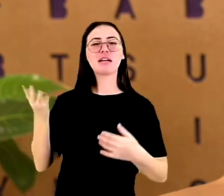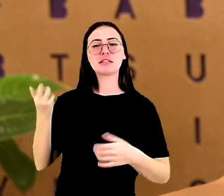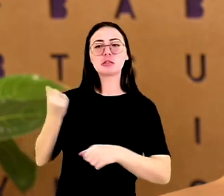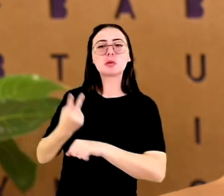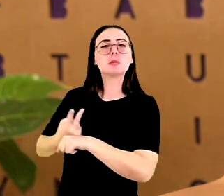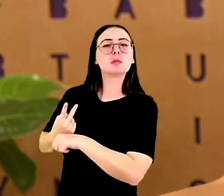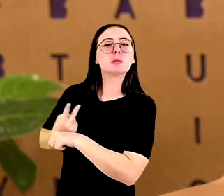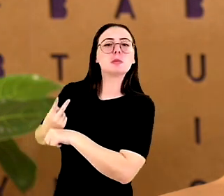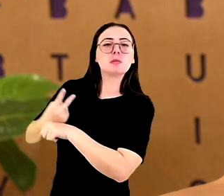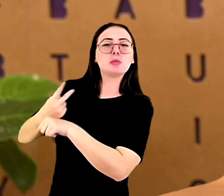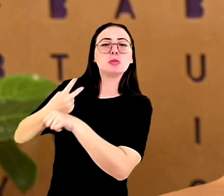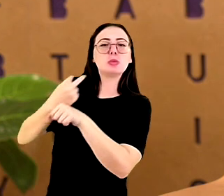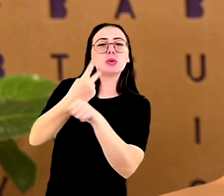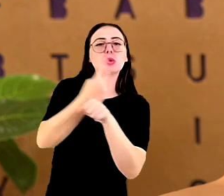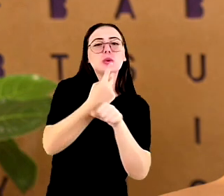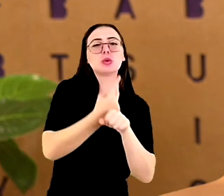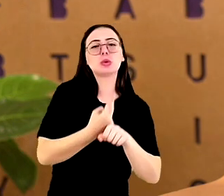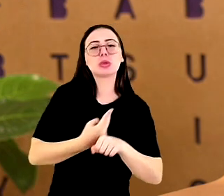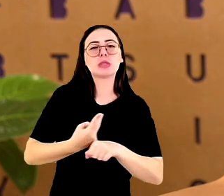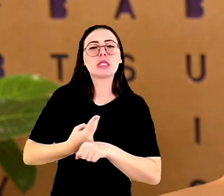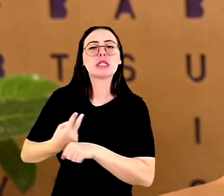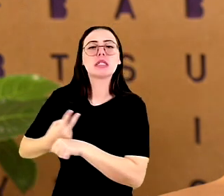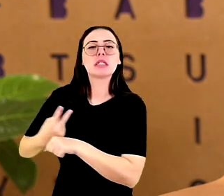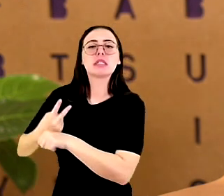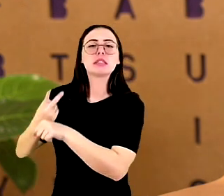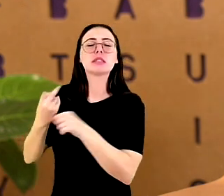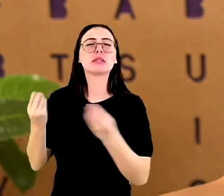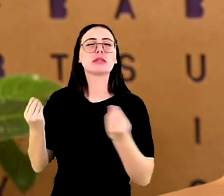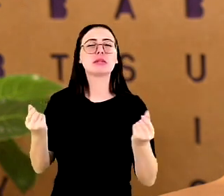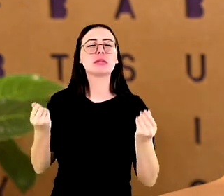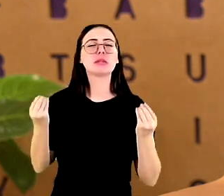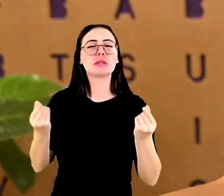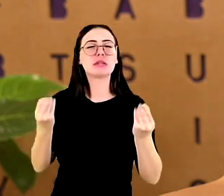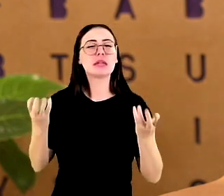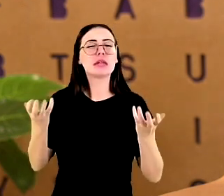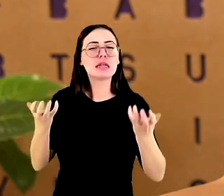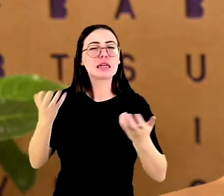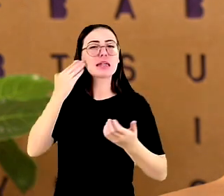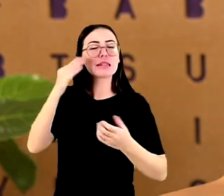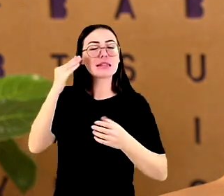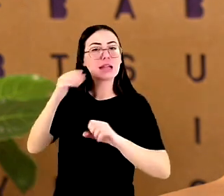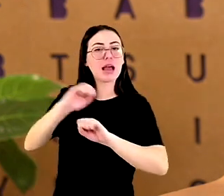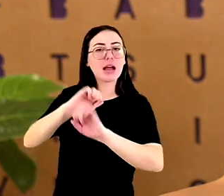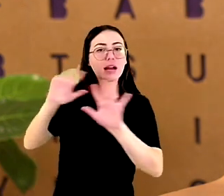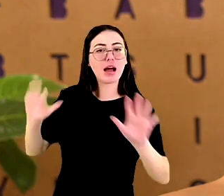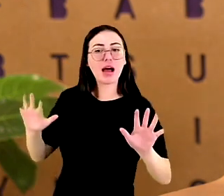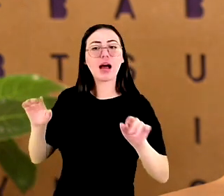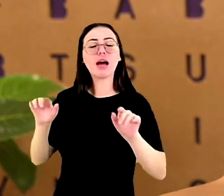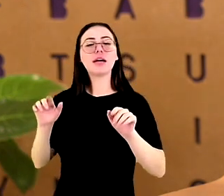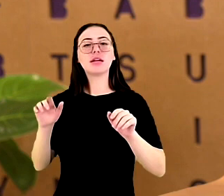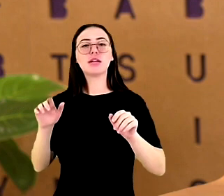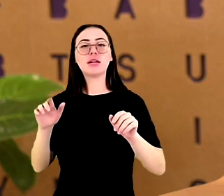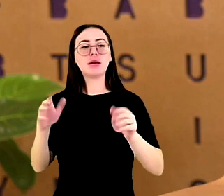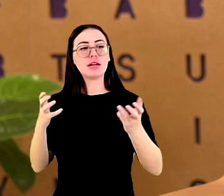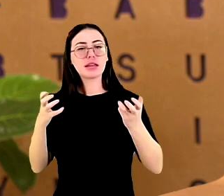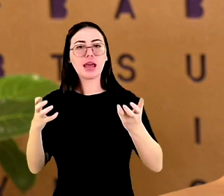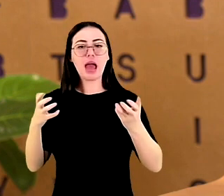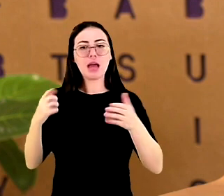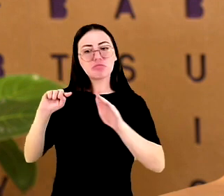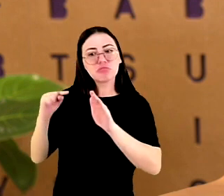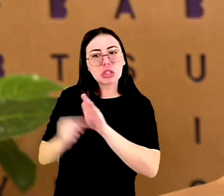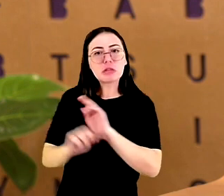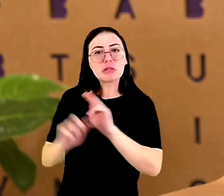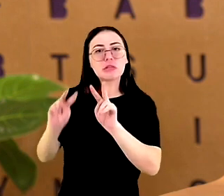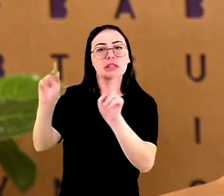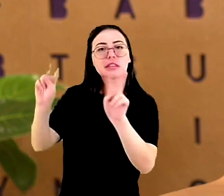com a busca por entender melhor, por fazer questões. Então, foi um momento ali que a gente estava,